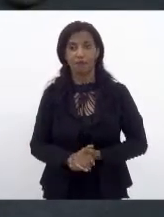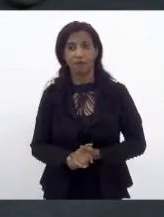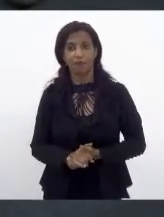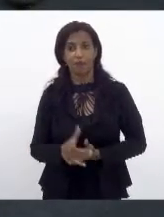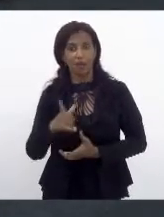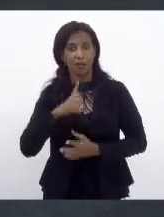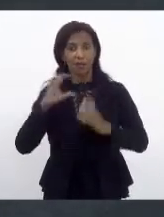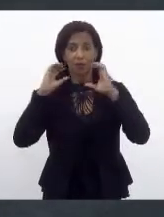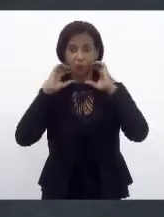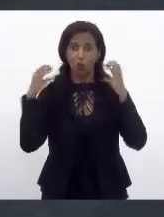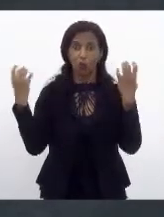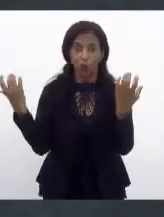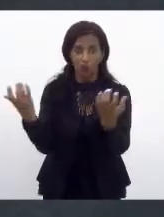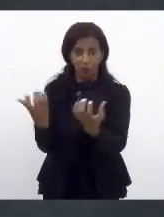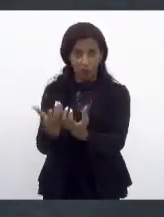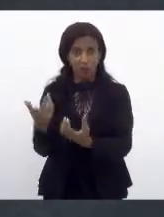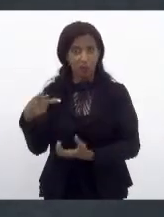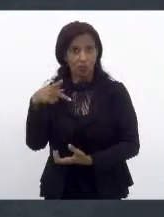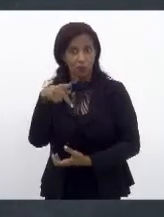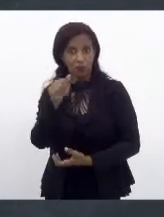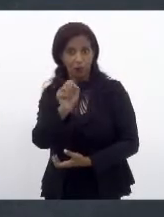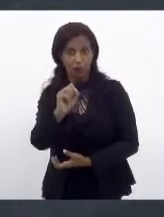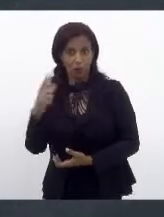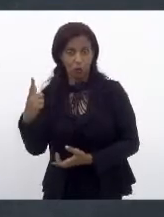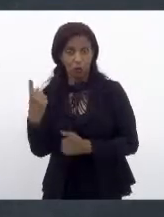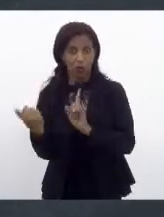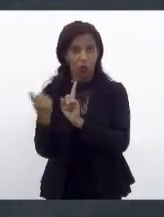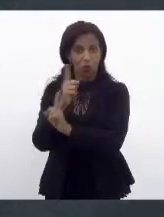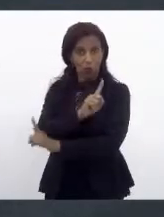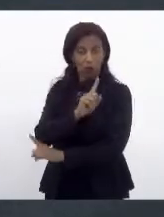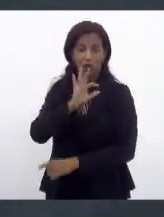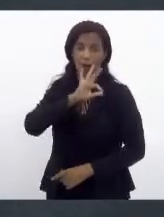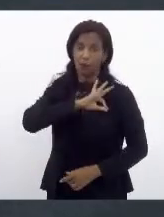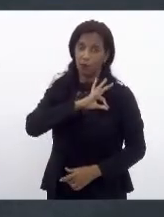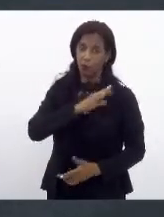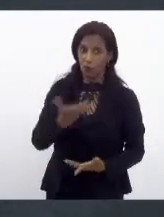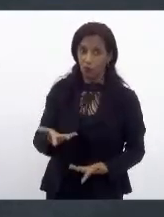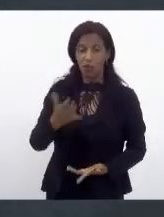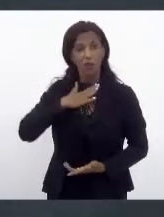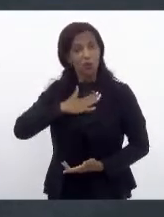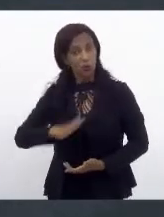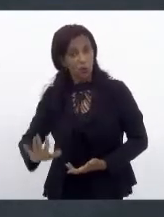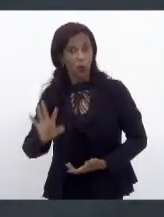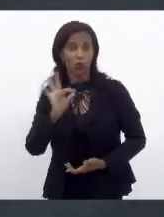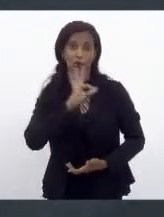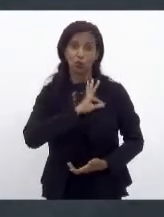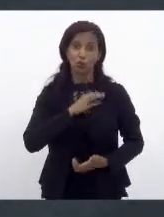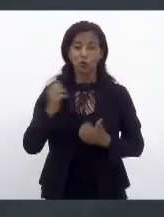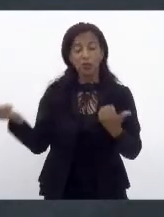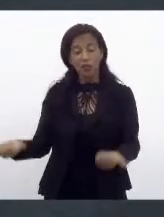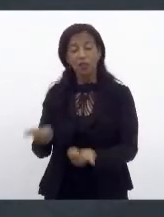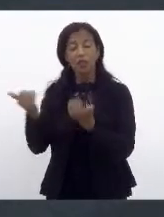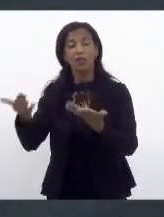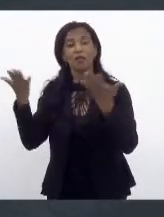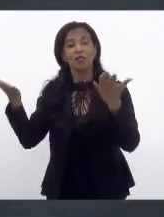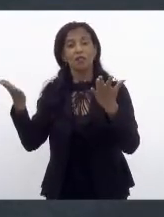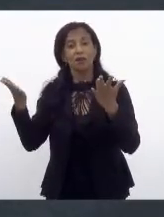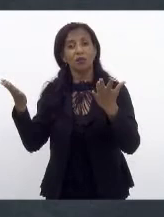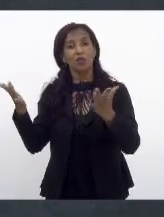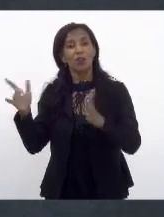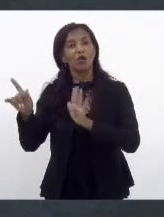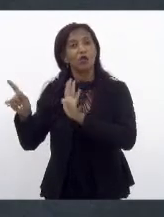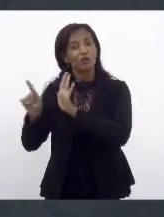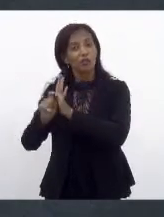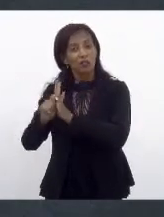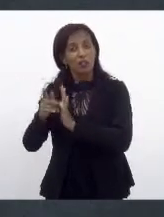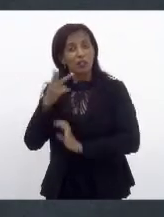uma convenção do PSOL, que é o partido contrário à polícia, o partido que detesta a polícia e enaltece traficante. E eu fiz um